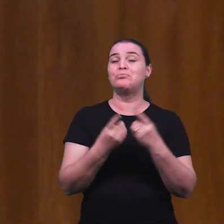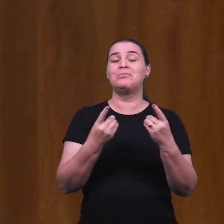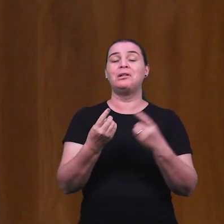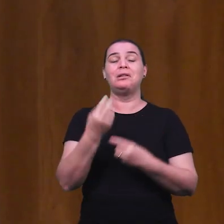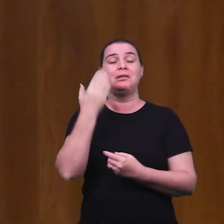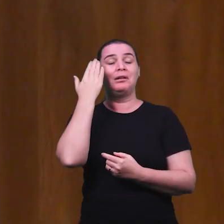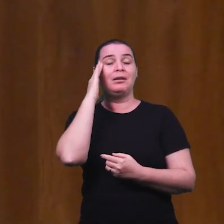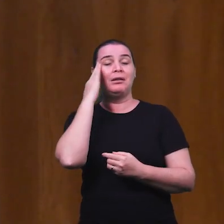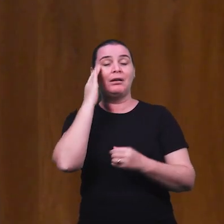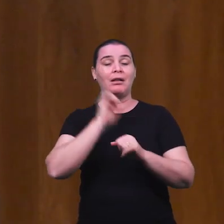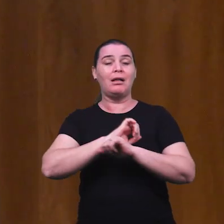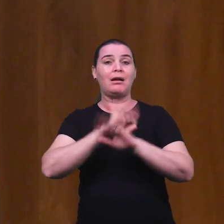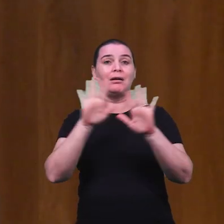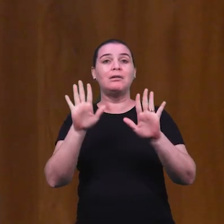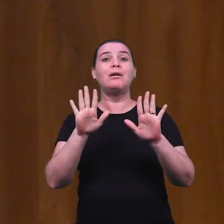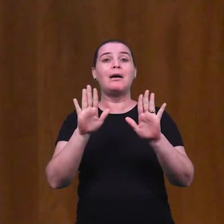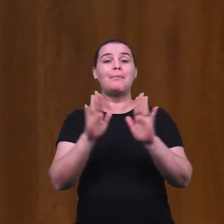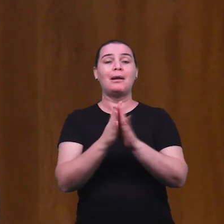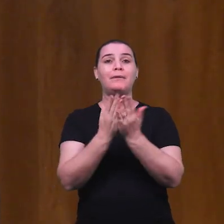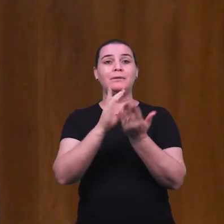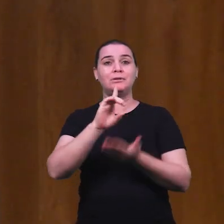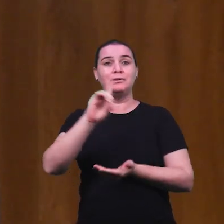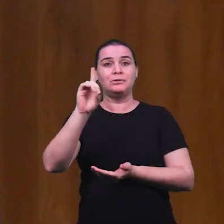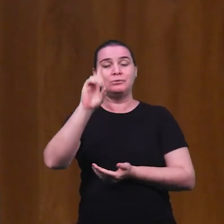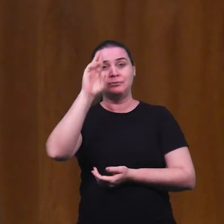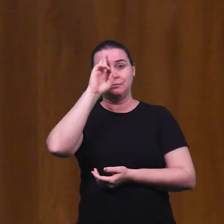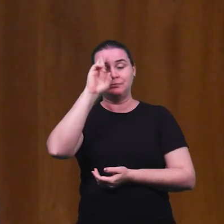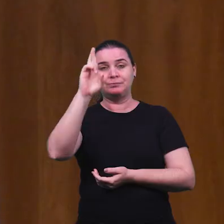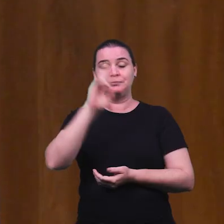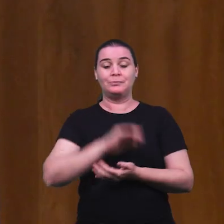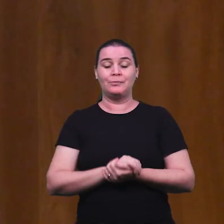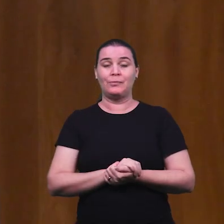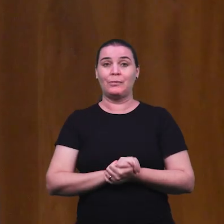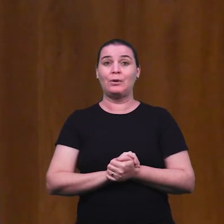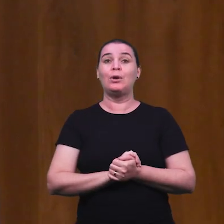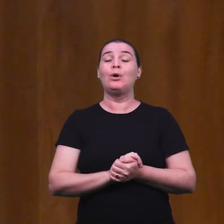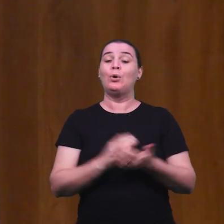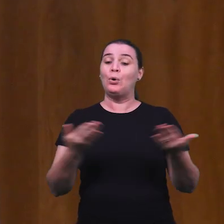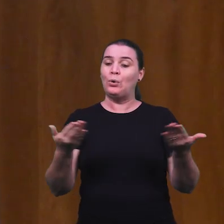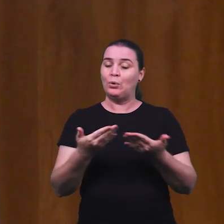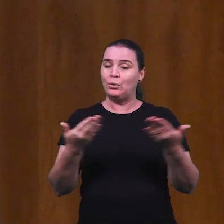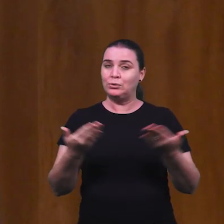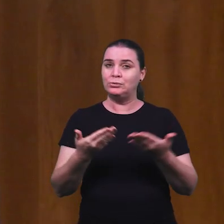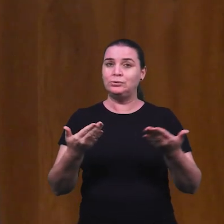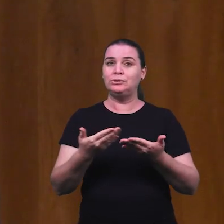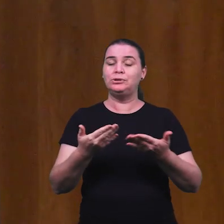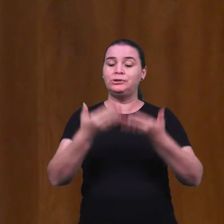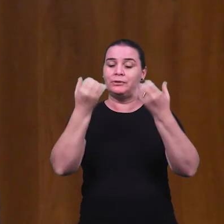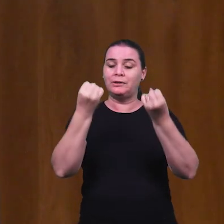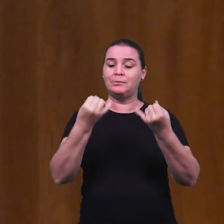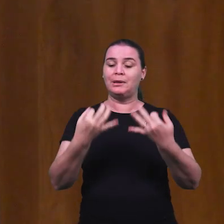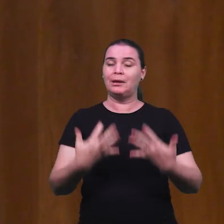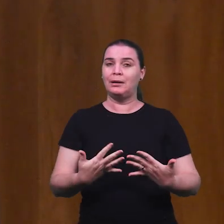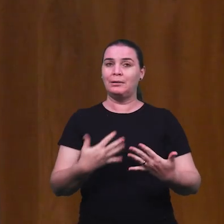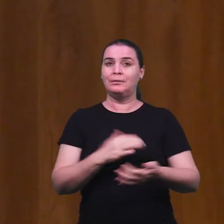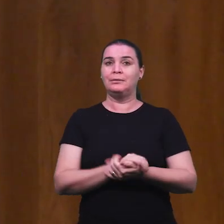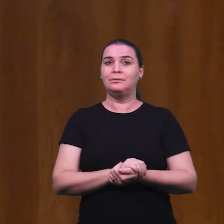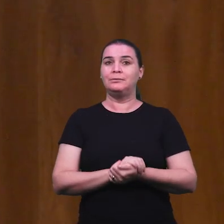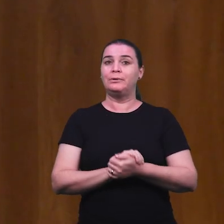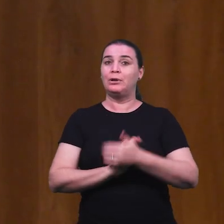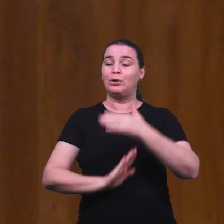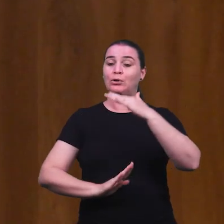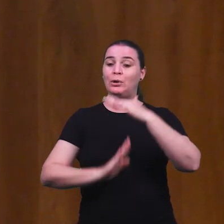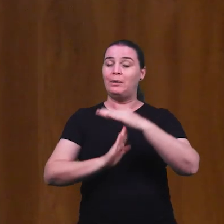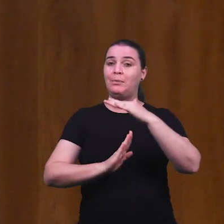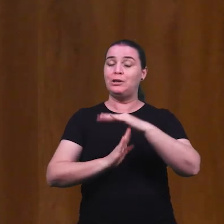aspectos da palavra do Senhor. E hoje, no nosso programa, nós vamos falar aqui a respeito dos